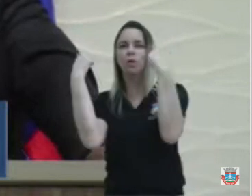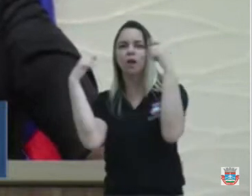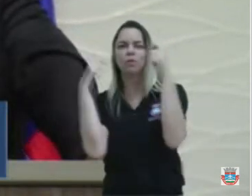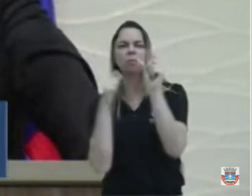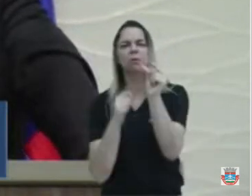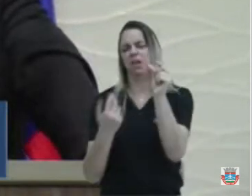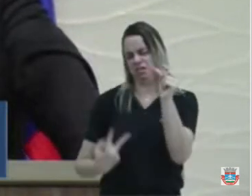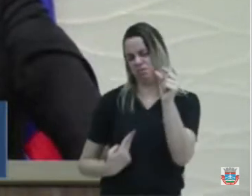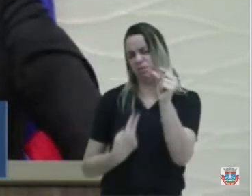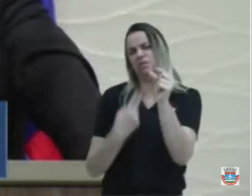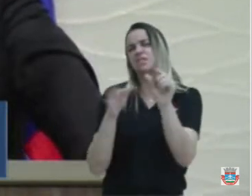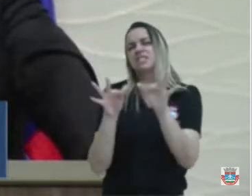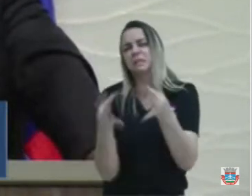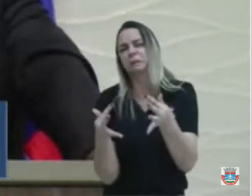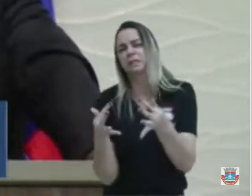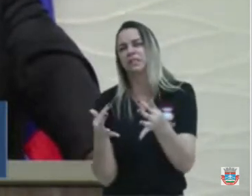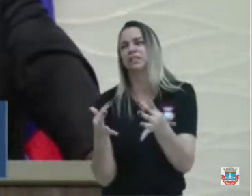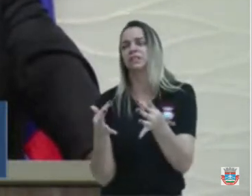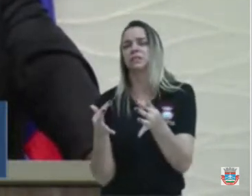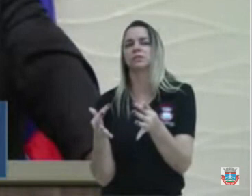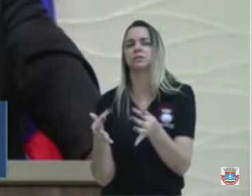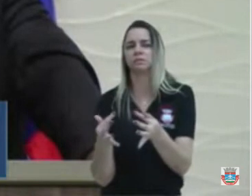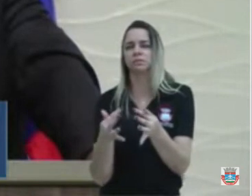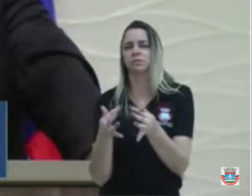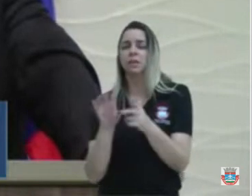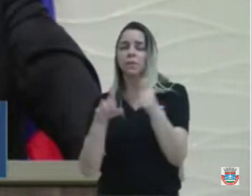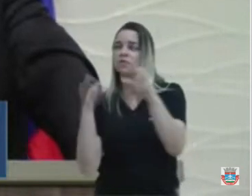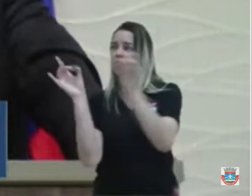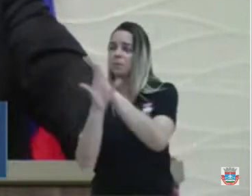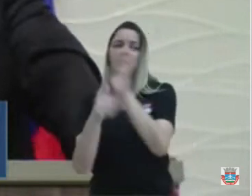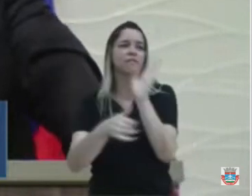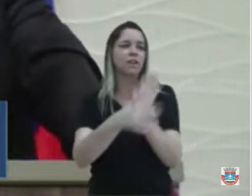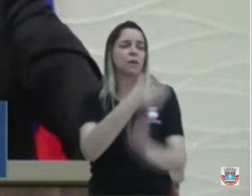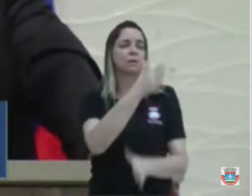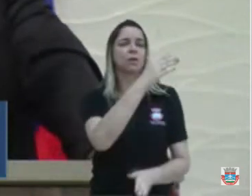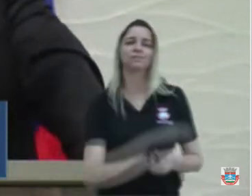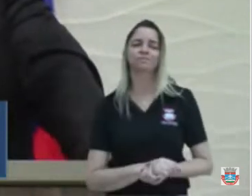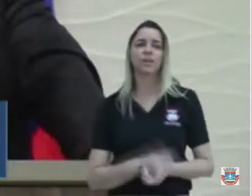de manhã, faz cirurgia, quando é depois do meio-dia, manda embora. Me diga aonde?